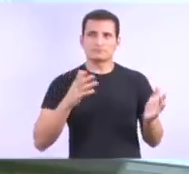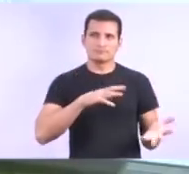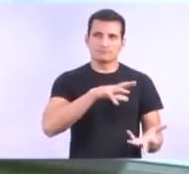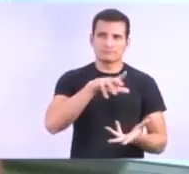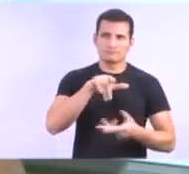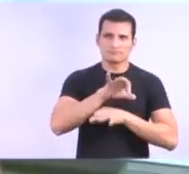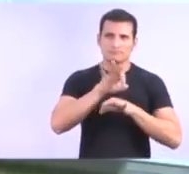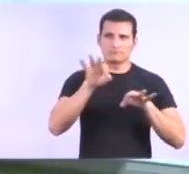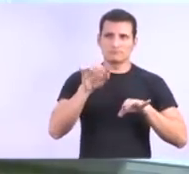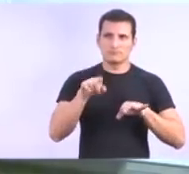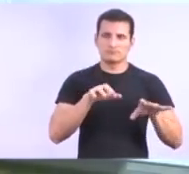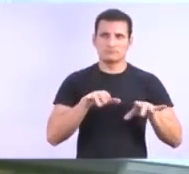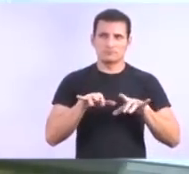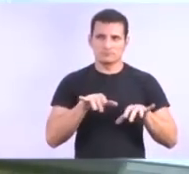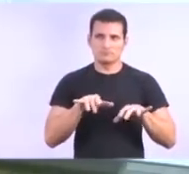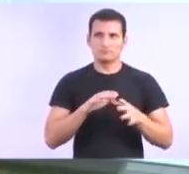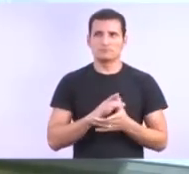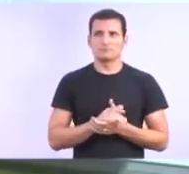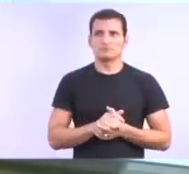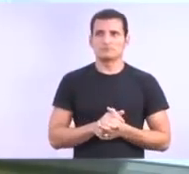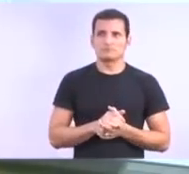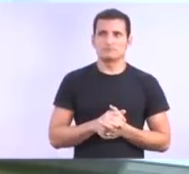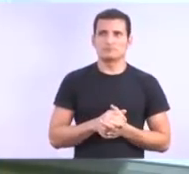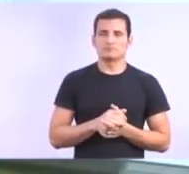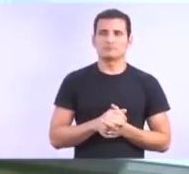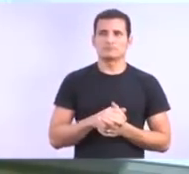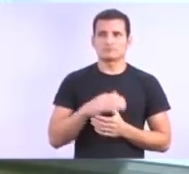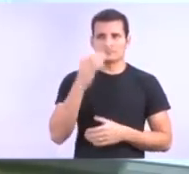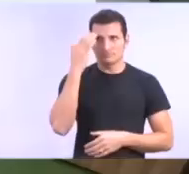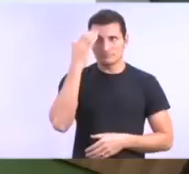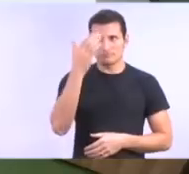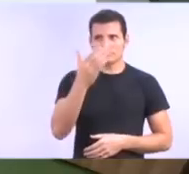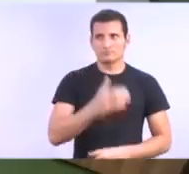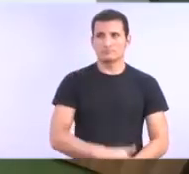programação. E, gente, vamos para frente aí. Muito obrigado.